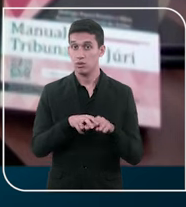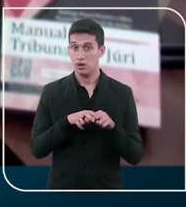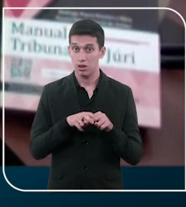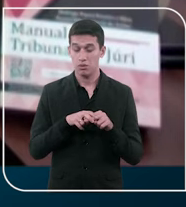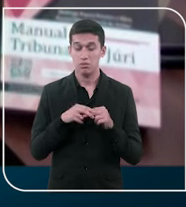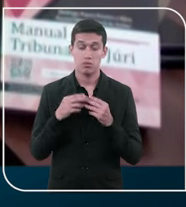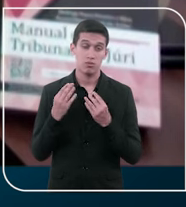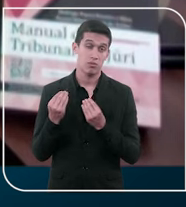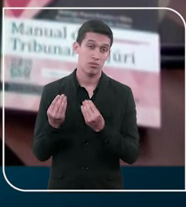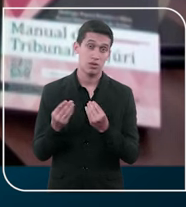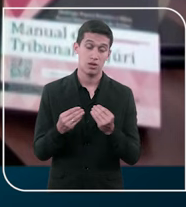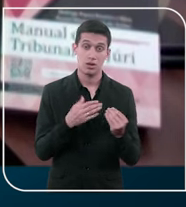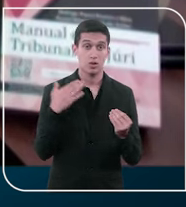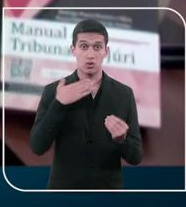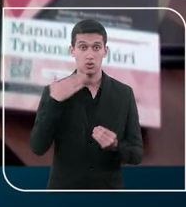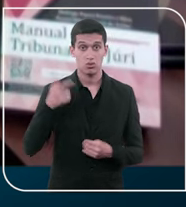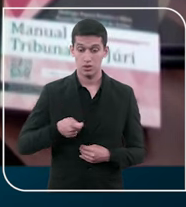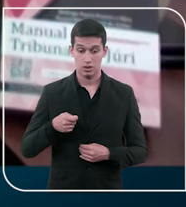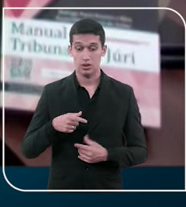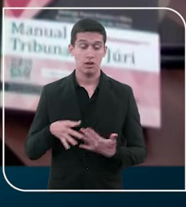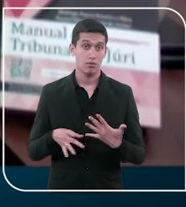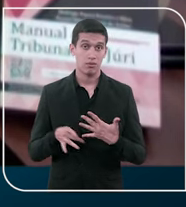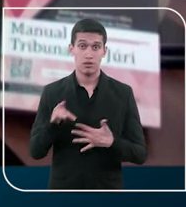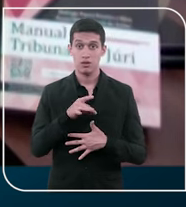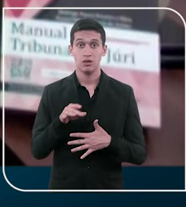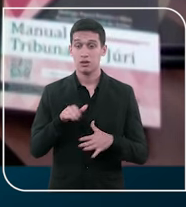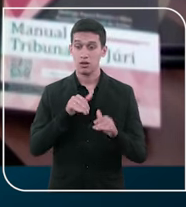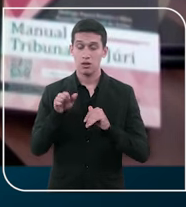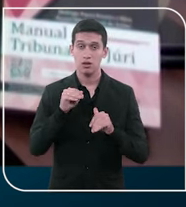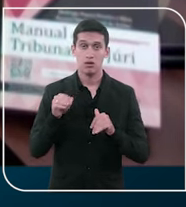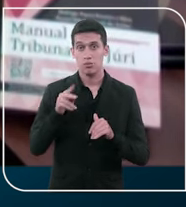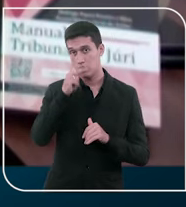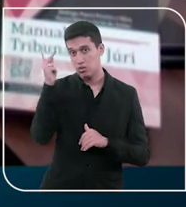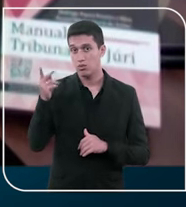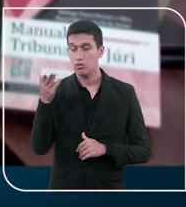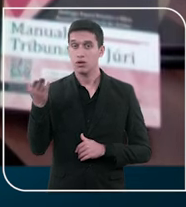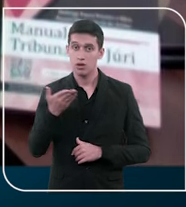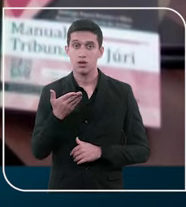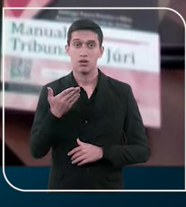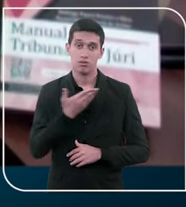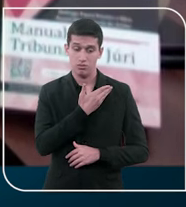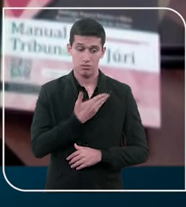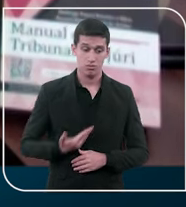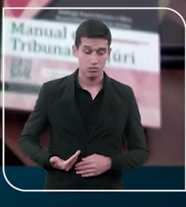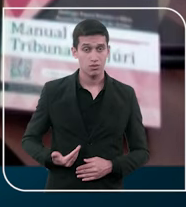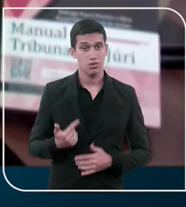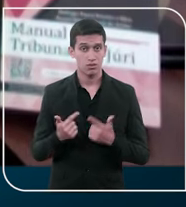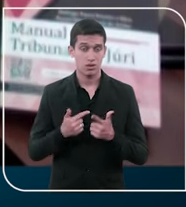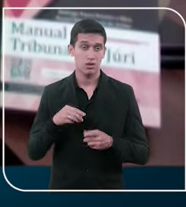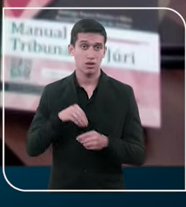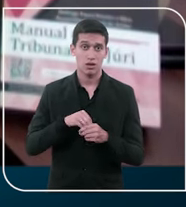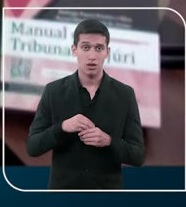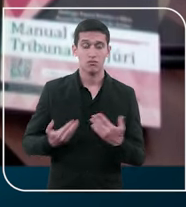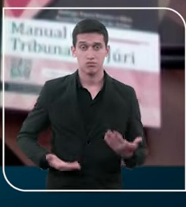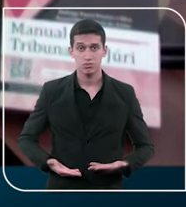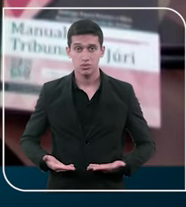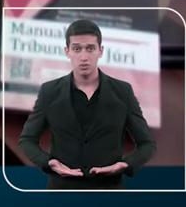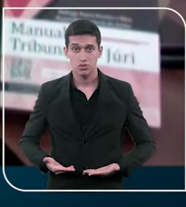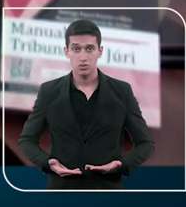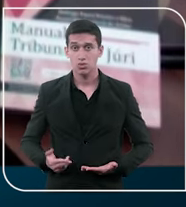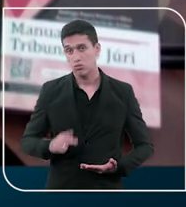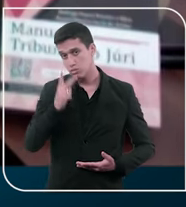por isso que muitas vezes juízes dão preferência para chamar funcionários públicos e chamar pessoas que